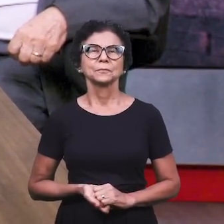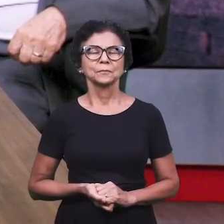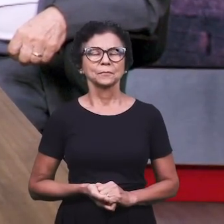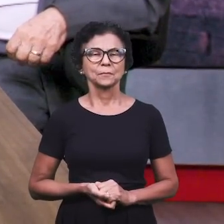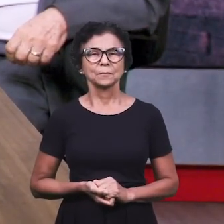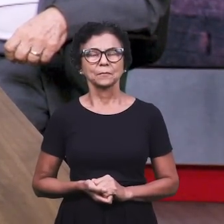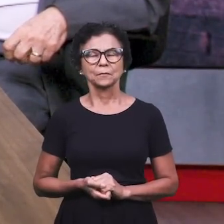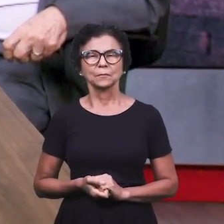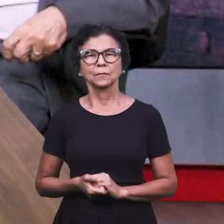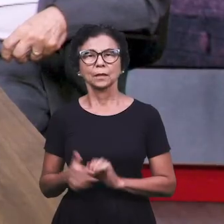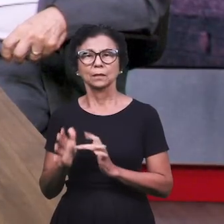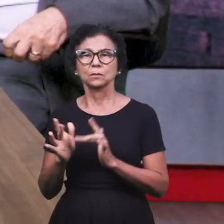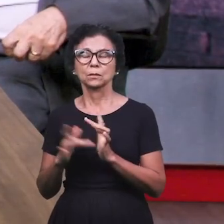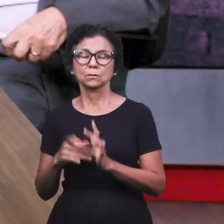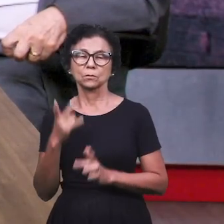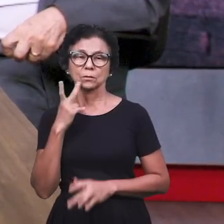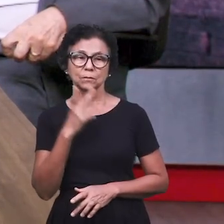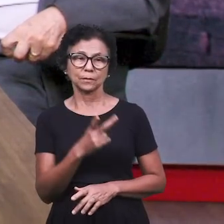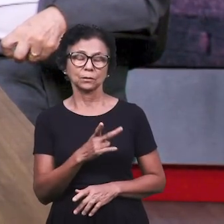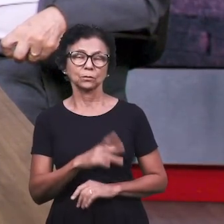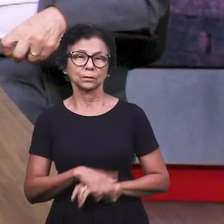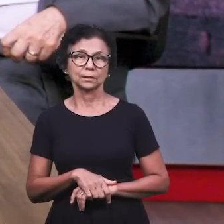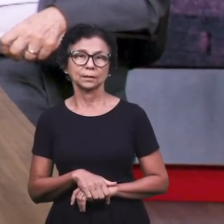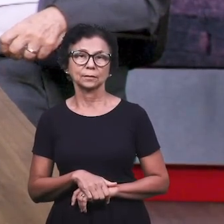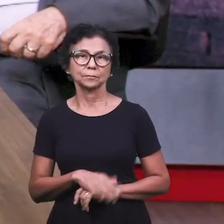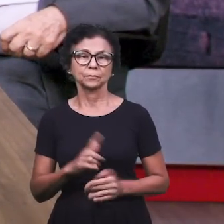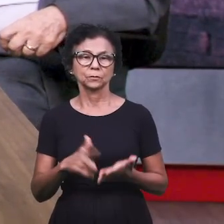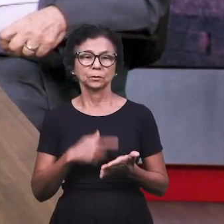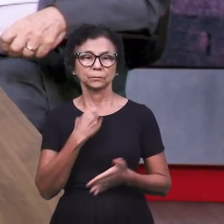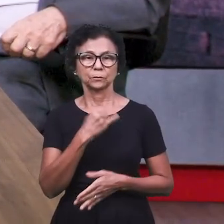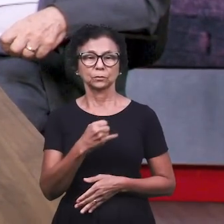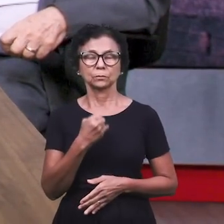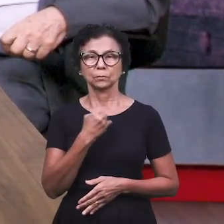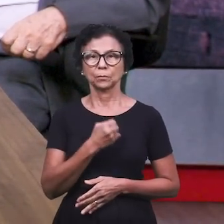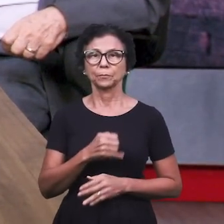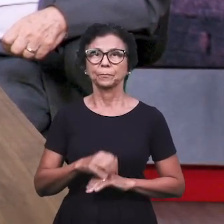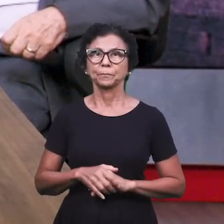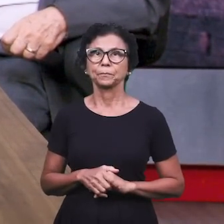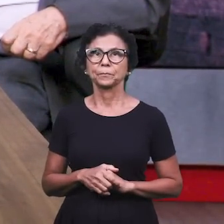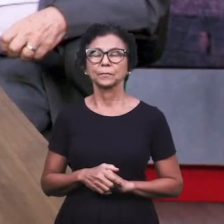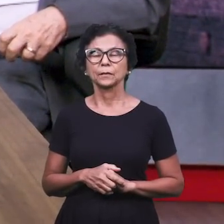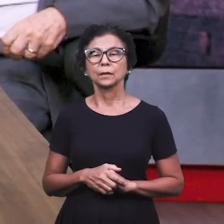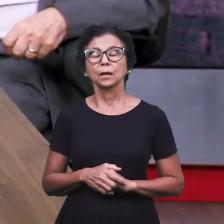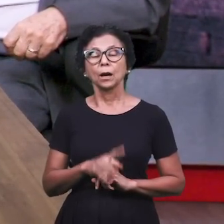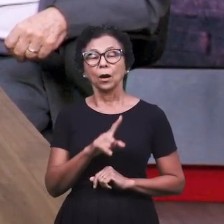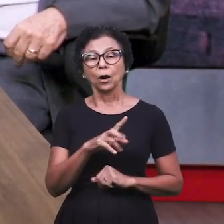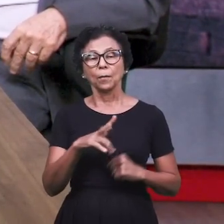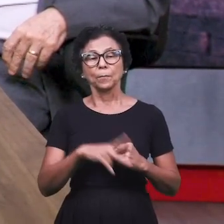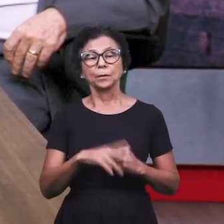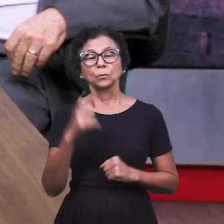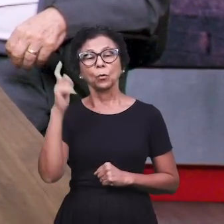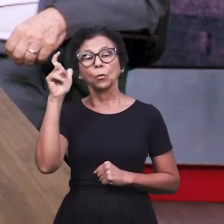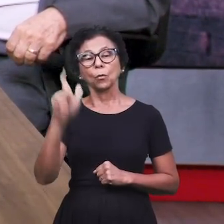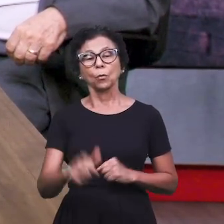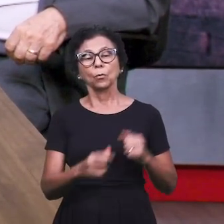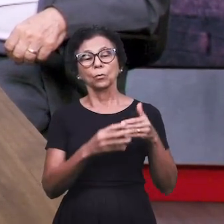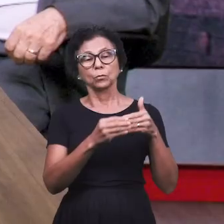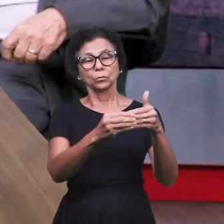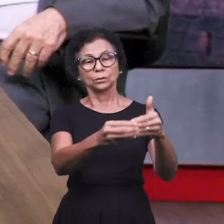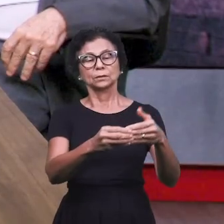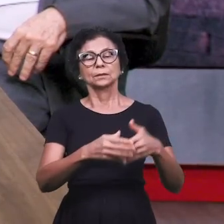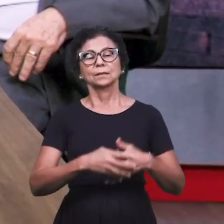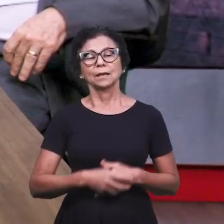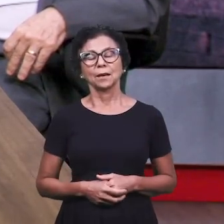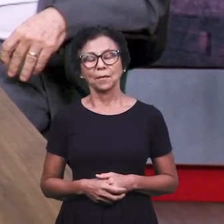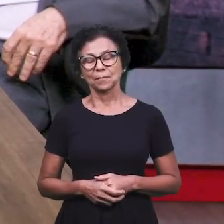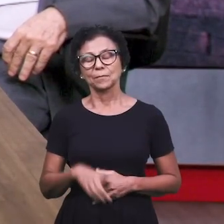no final já do Evangelho de João, fala que Jesus falou sobre que o outro o conduziria. Ele não seria aquele Pedro